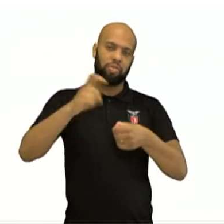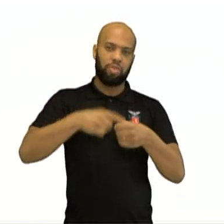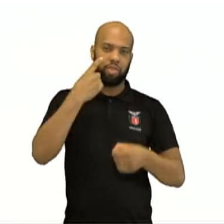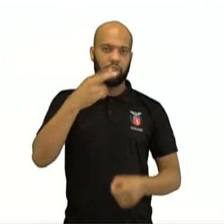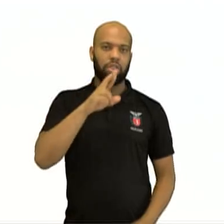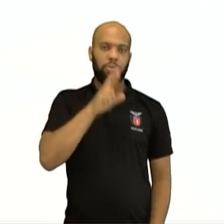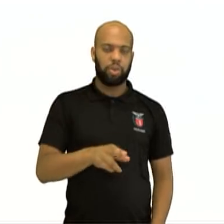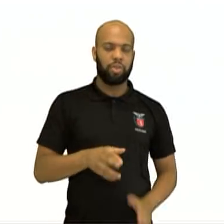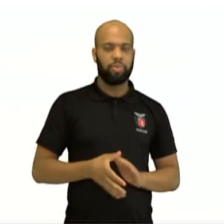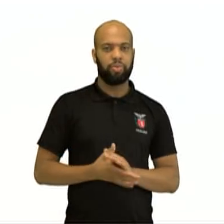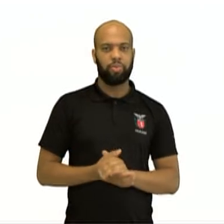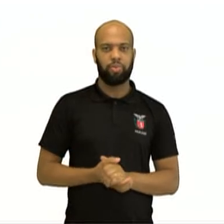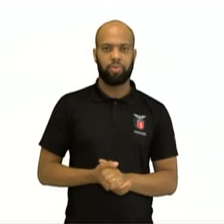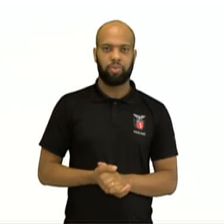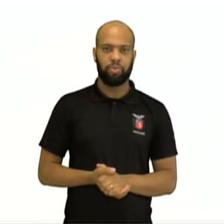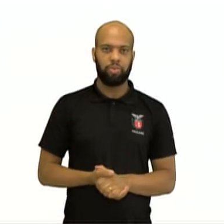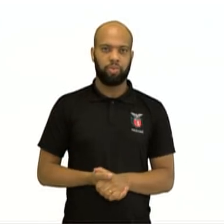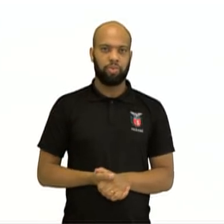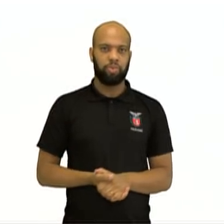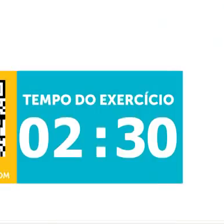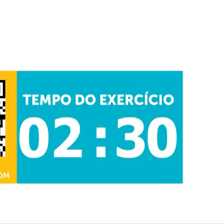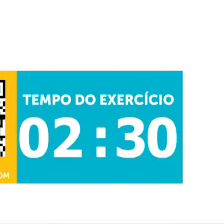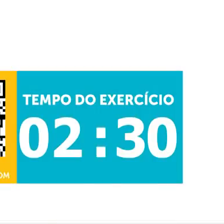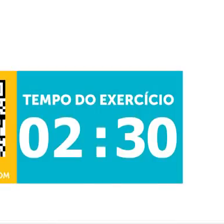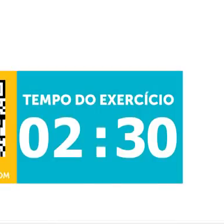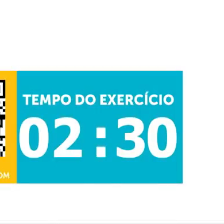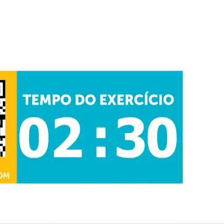daqui a pouquinho a gente volta com a correção.